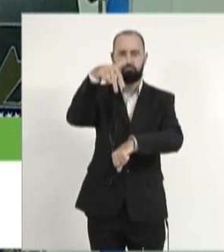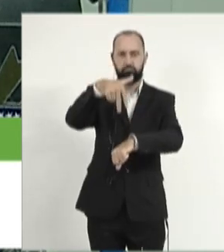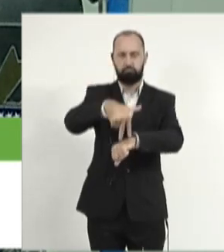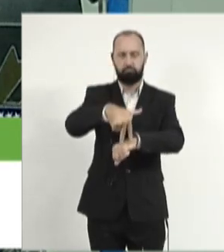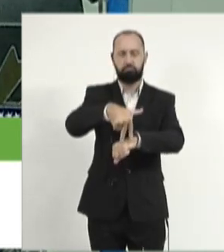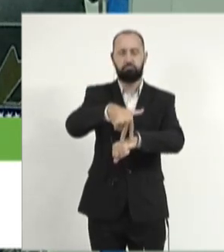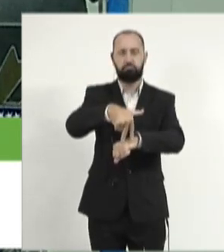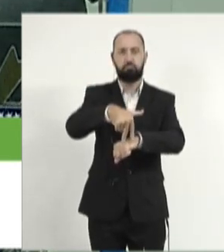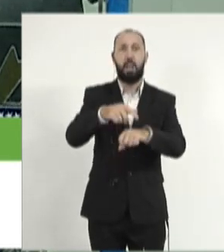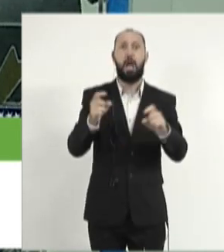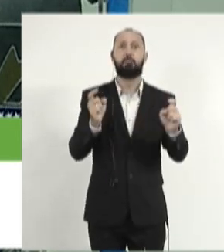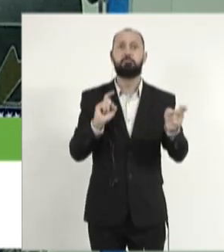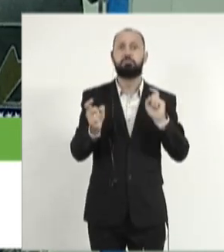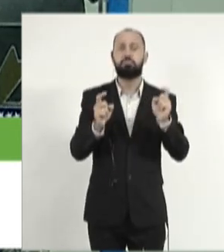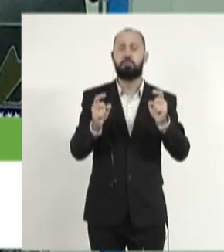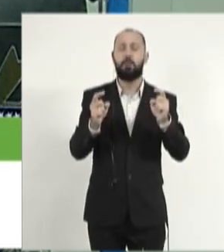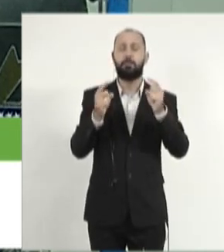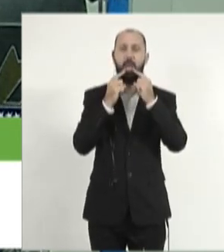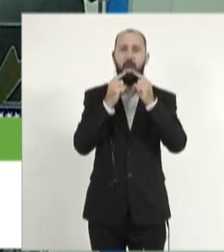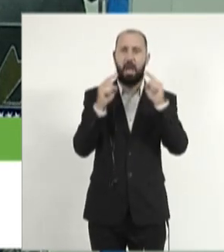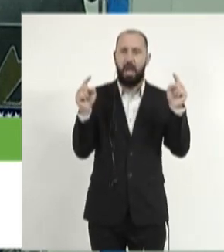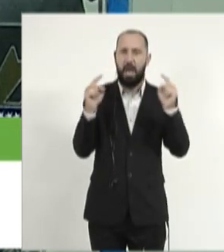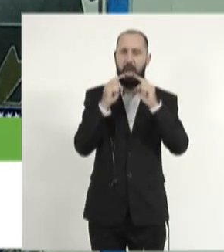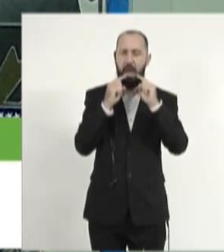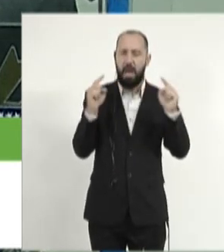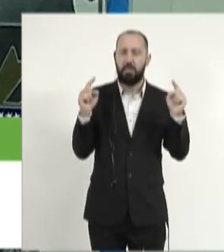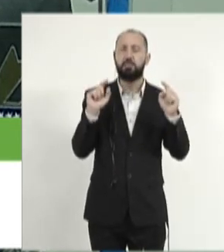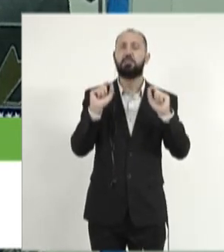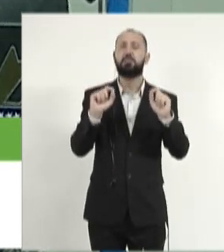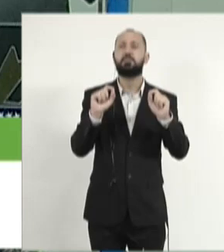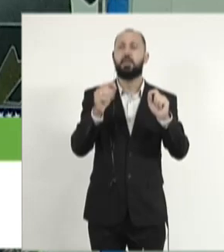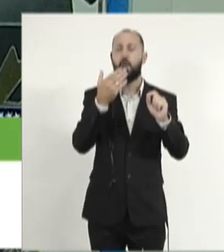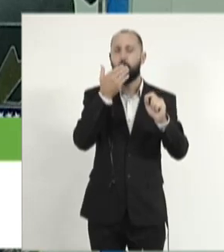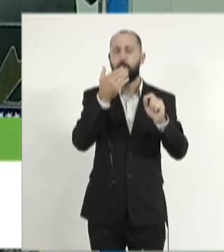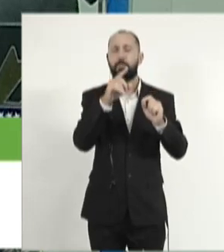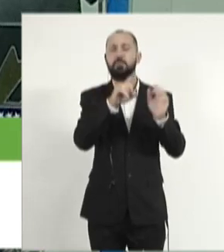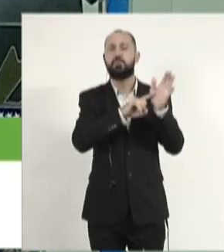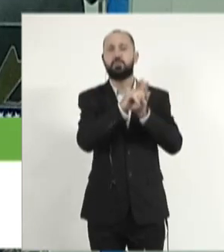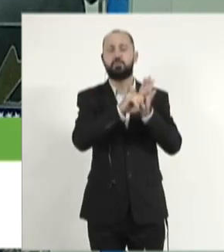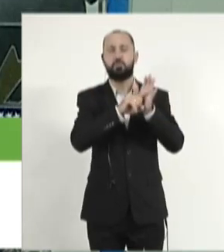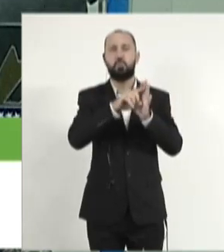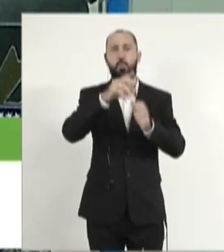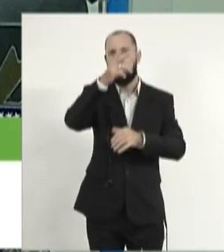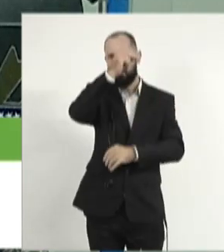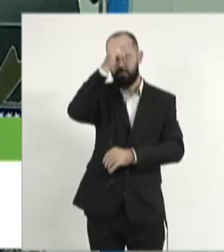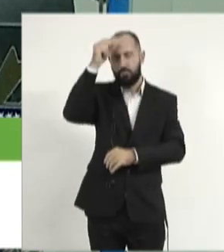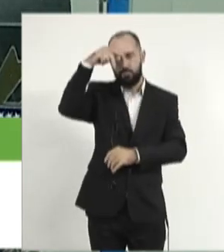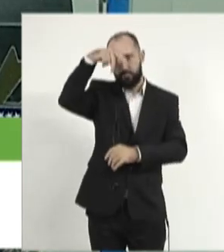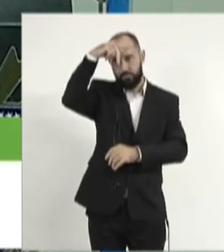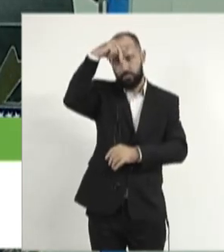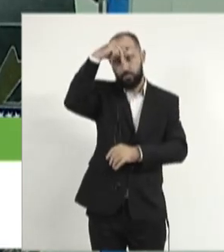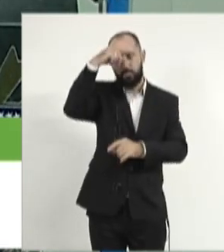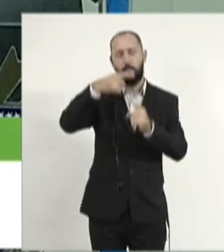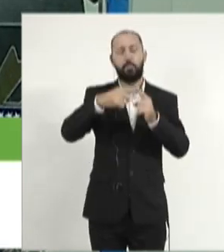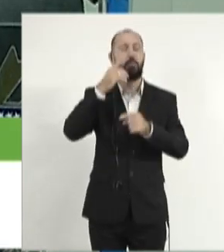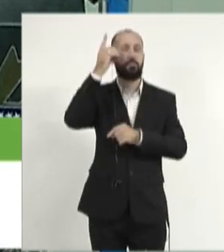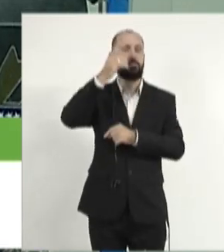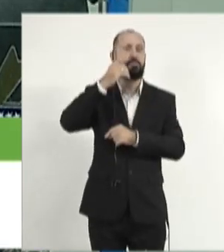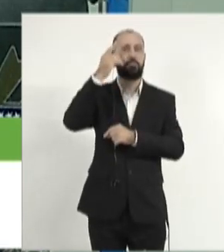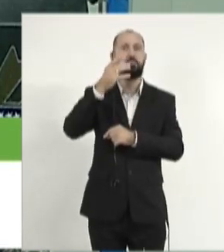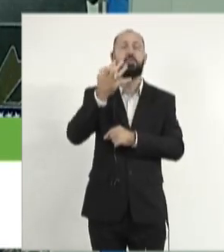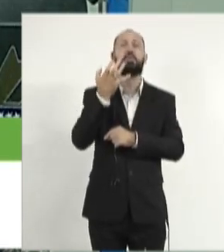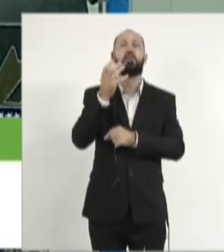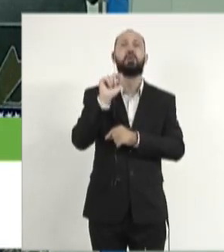grande expediente para criticar, inclusive pedir investigações contra o prefeito de Paranaíba. Por quê? O deputado João Henrique afirmou